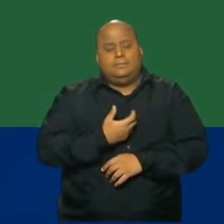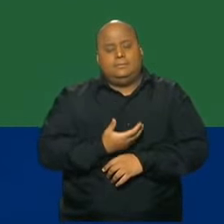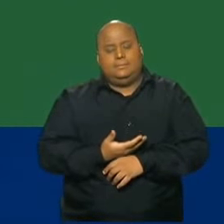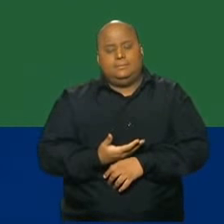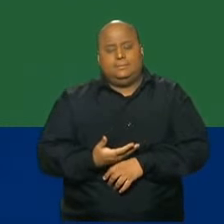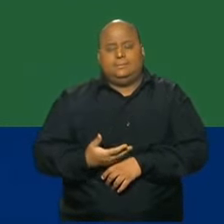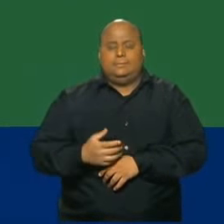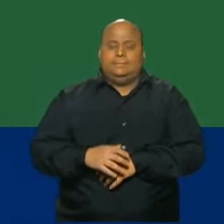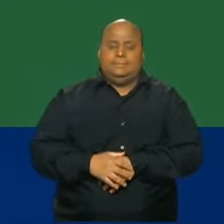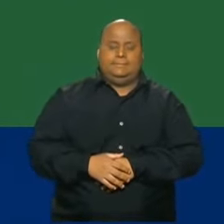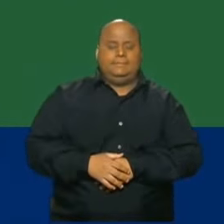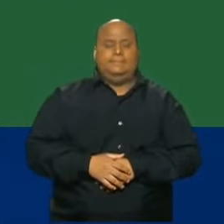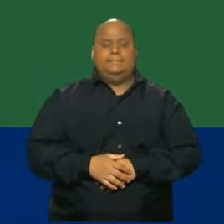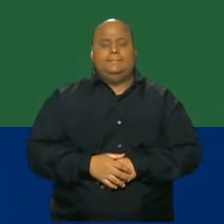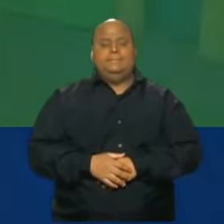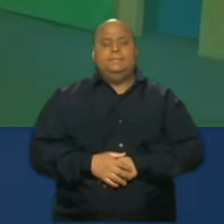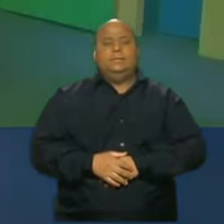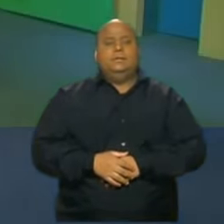quis